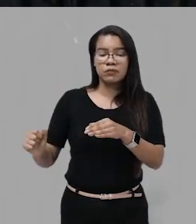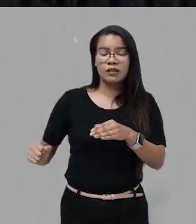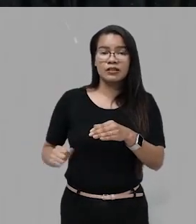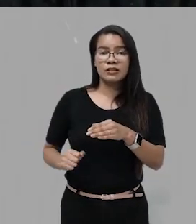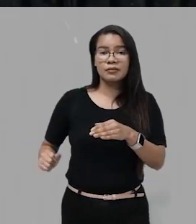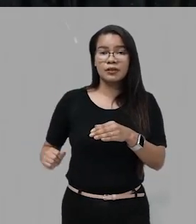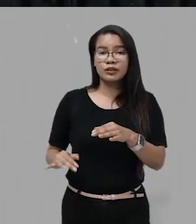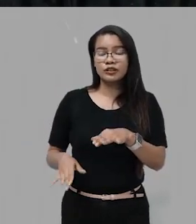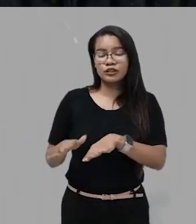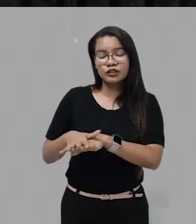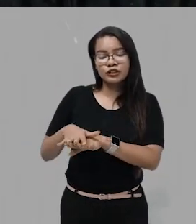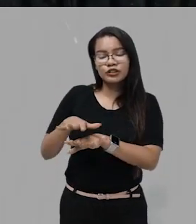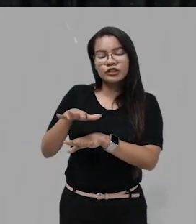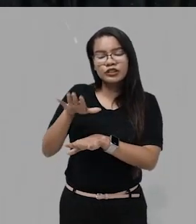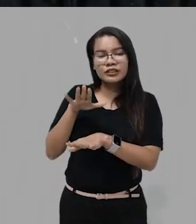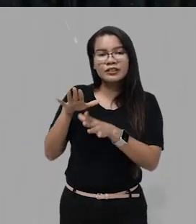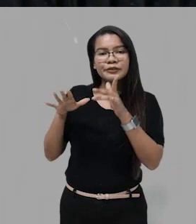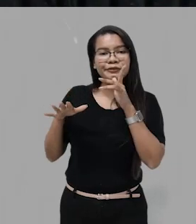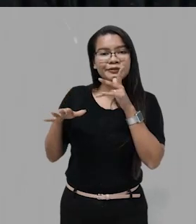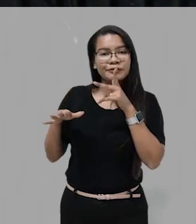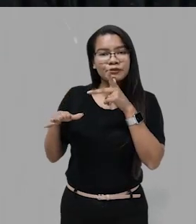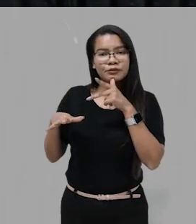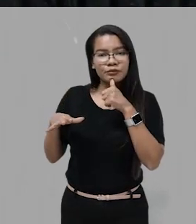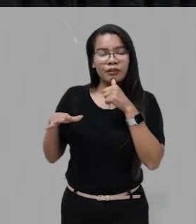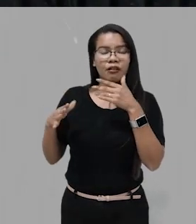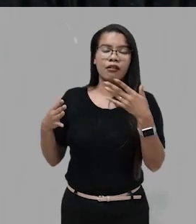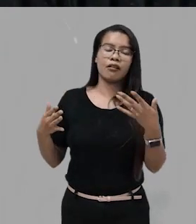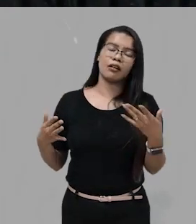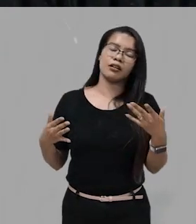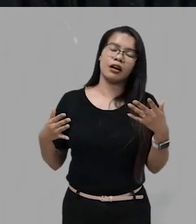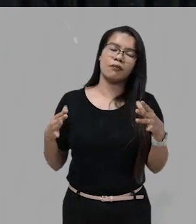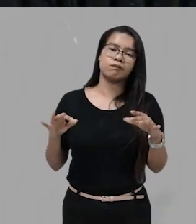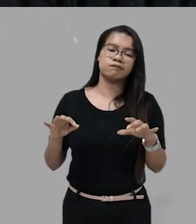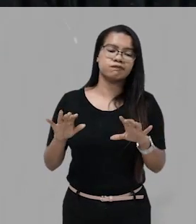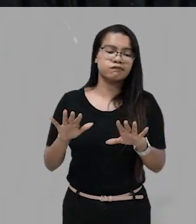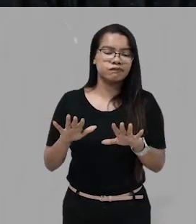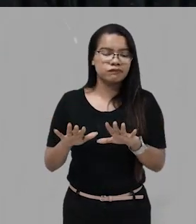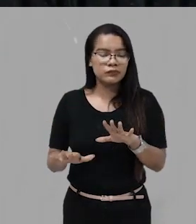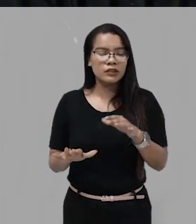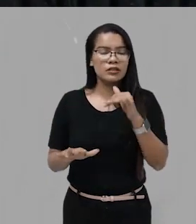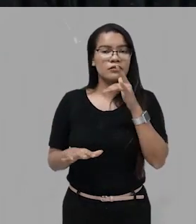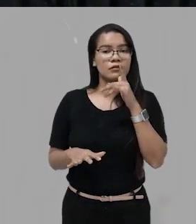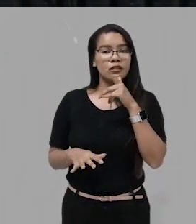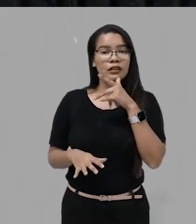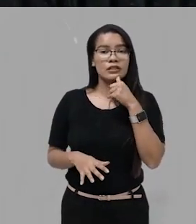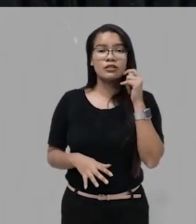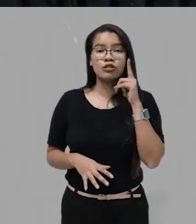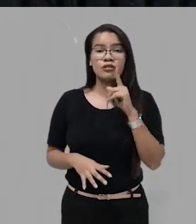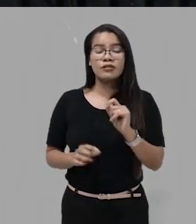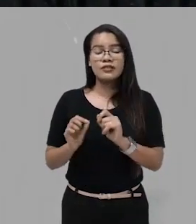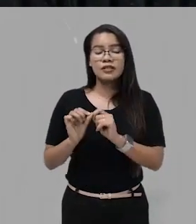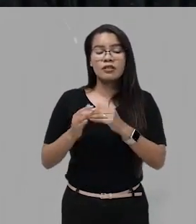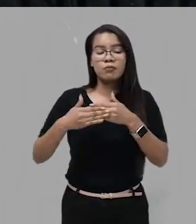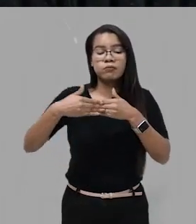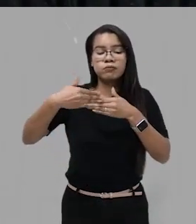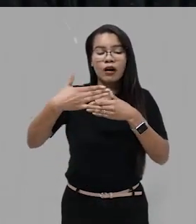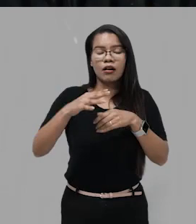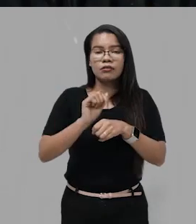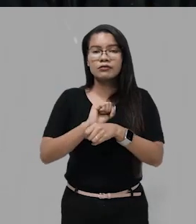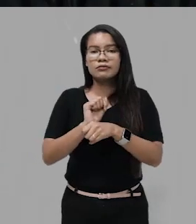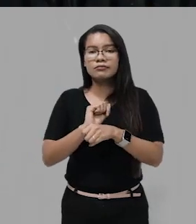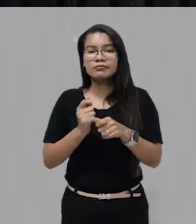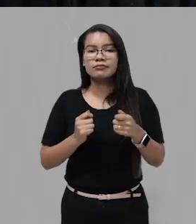marcha, e tirando o pé da embreagem devagarzinho e acelerando devagarzinho para assim ele conseguir fazer com que o carro se